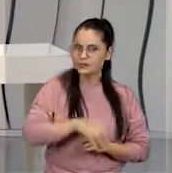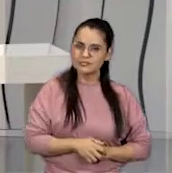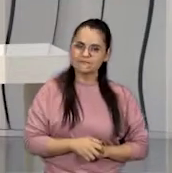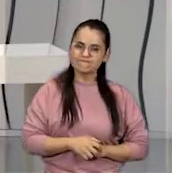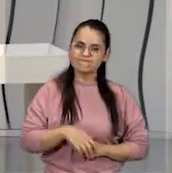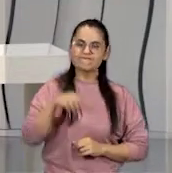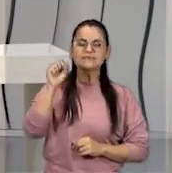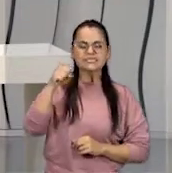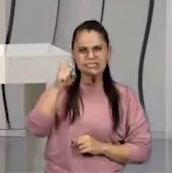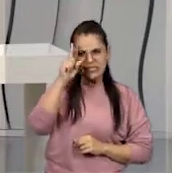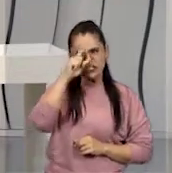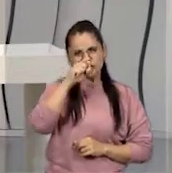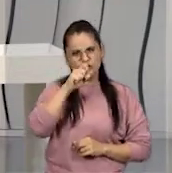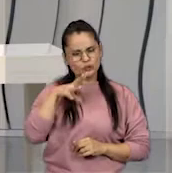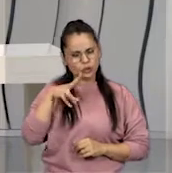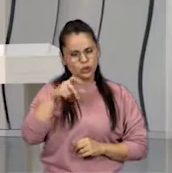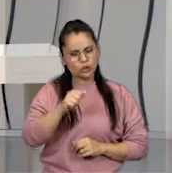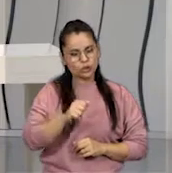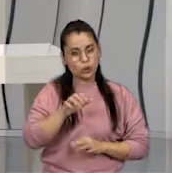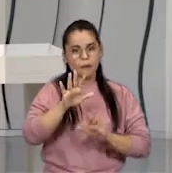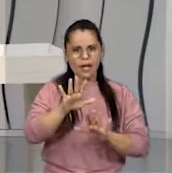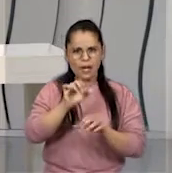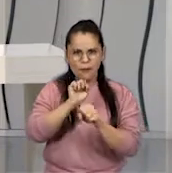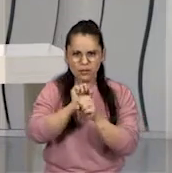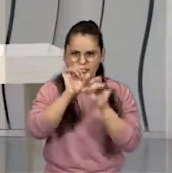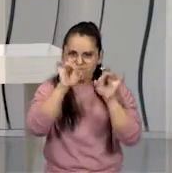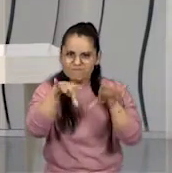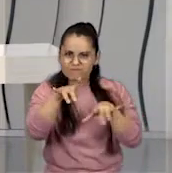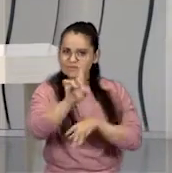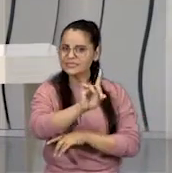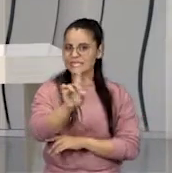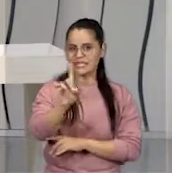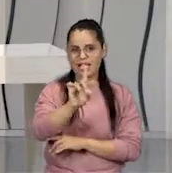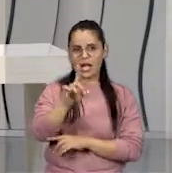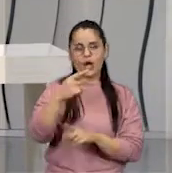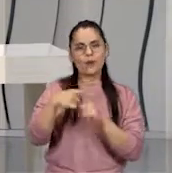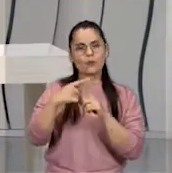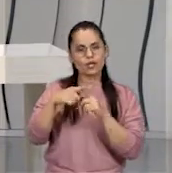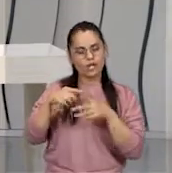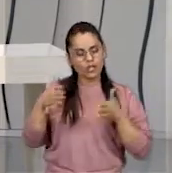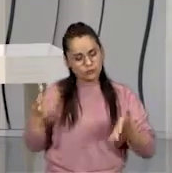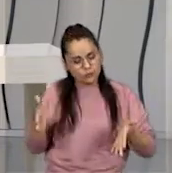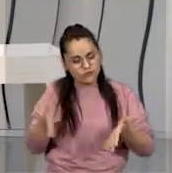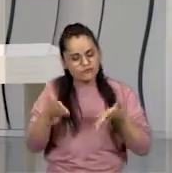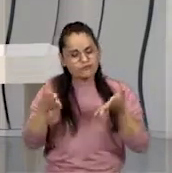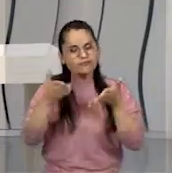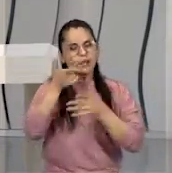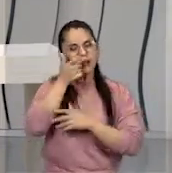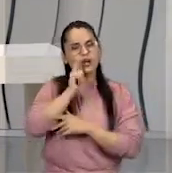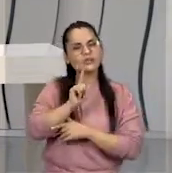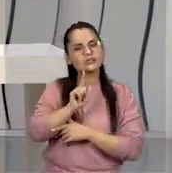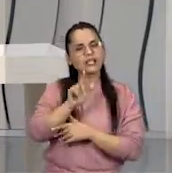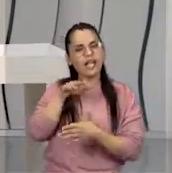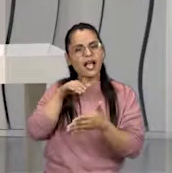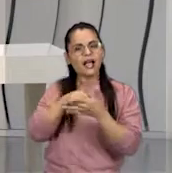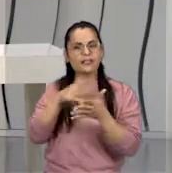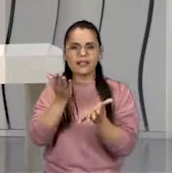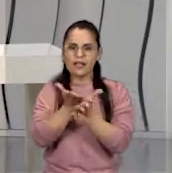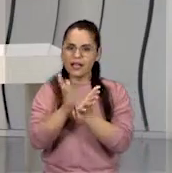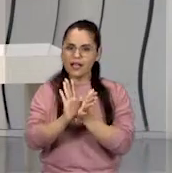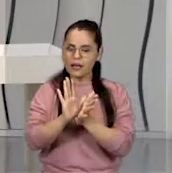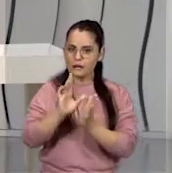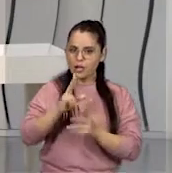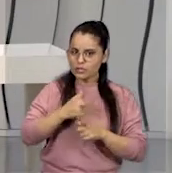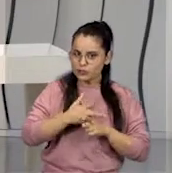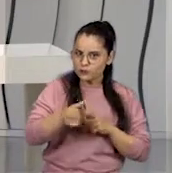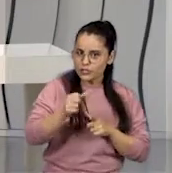difícil para todo mundo, mas não podemos desistir. Entendeu? Estamos caminhando para que a gente vai conseguir chegar até o final, vamos